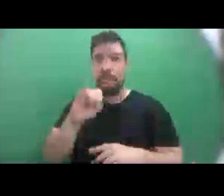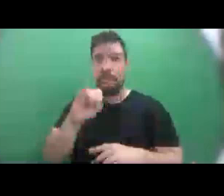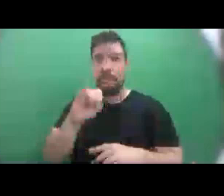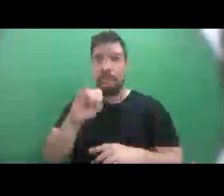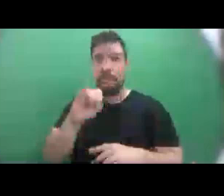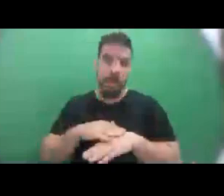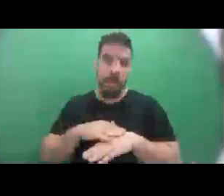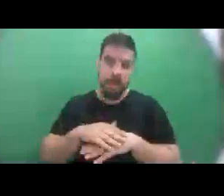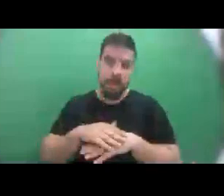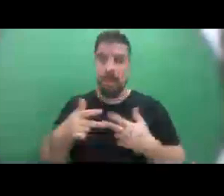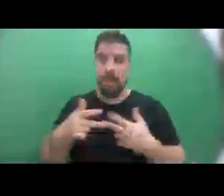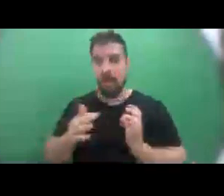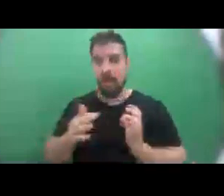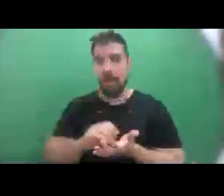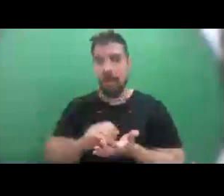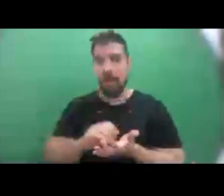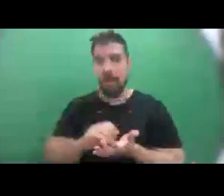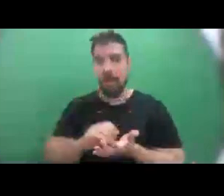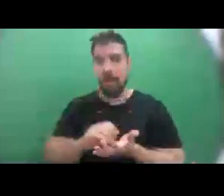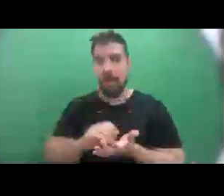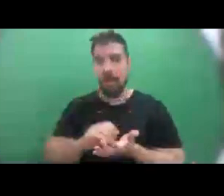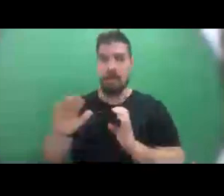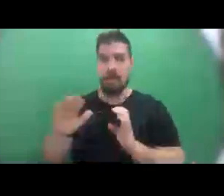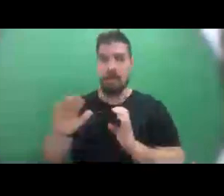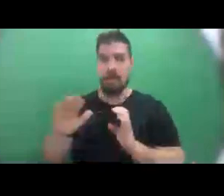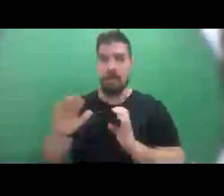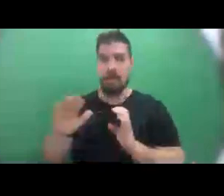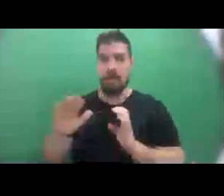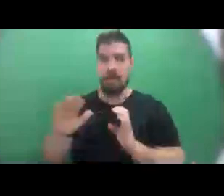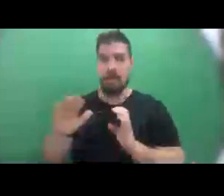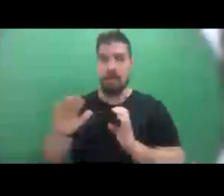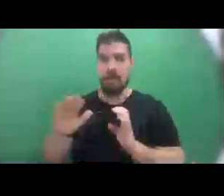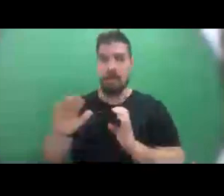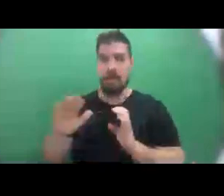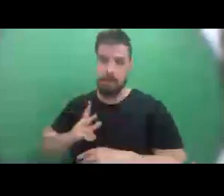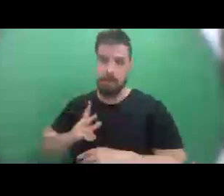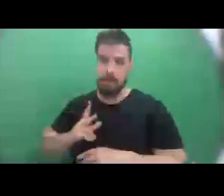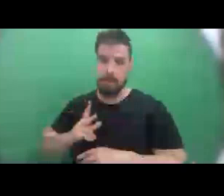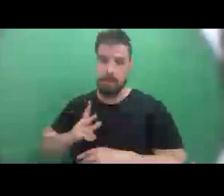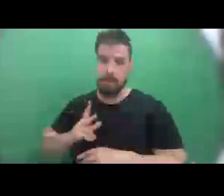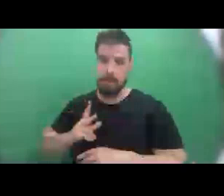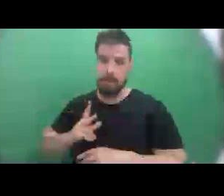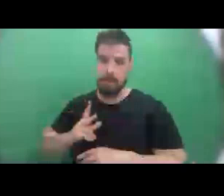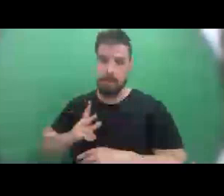mensagem para que eu possa orientar cada um, tá bom?